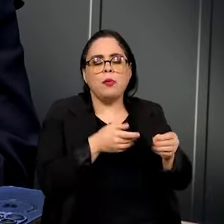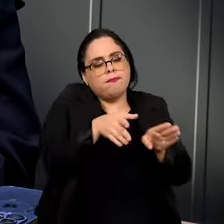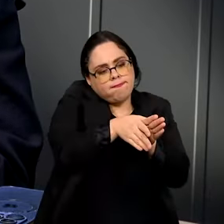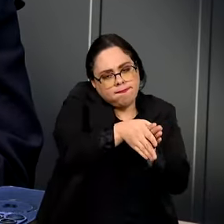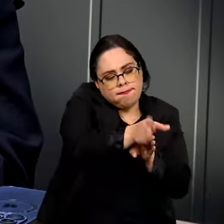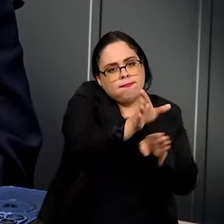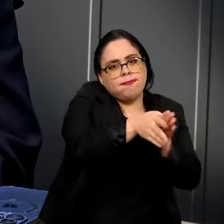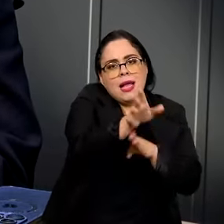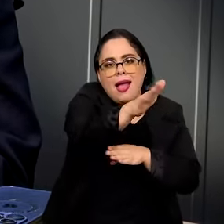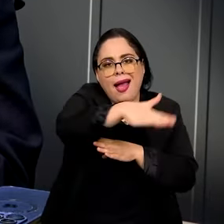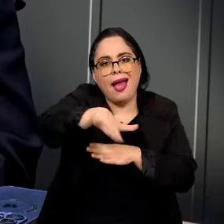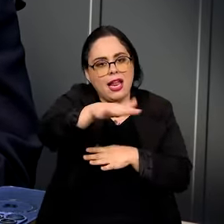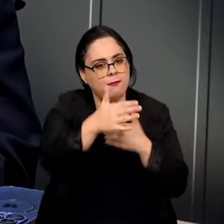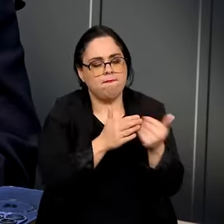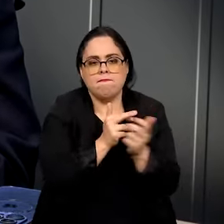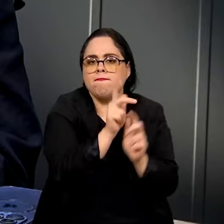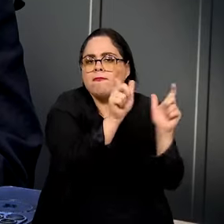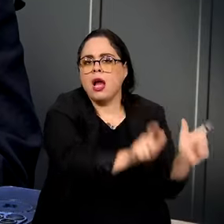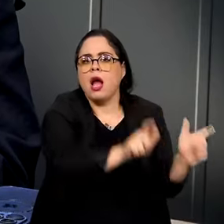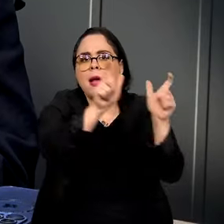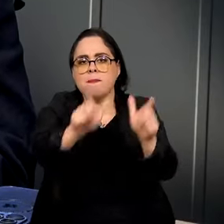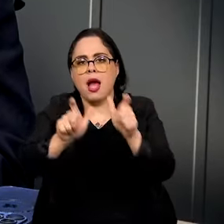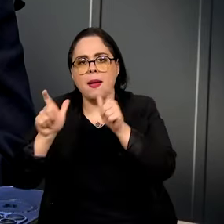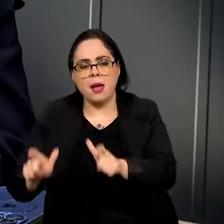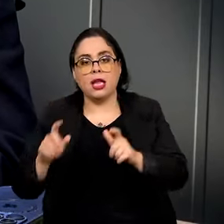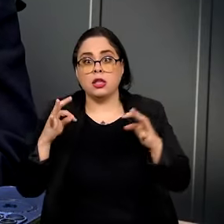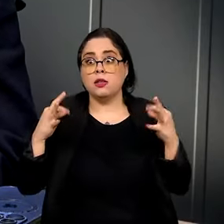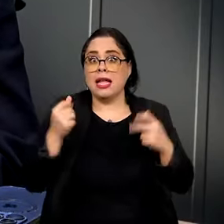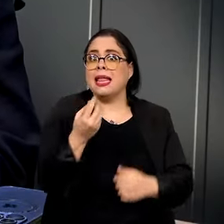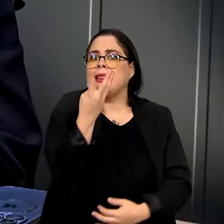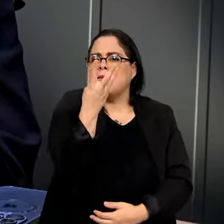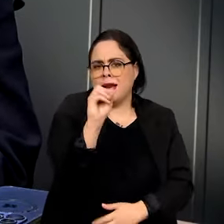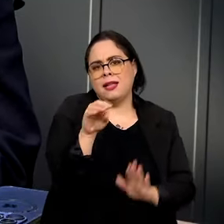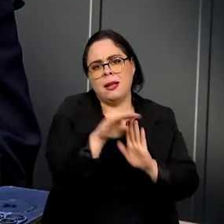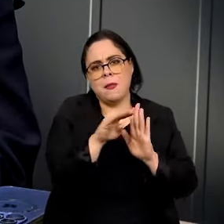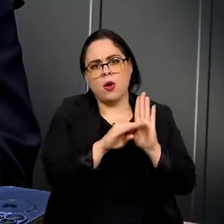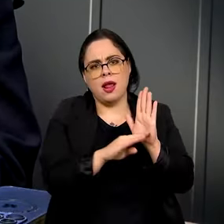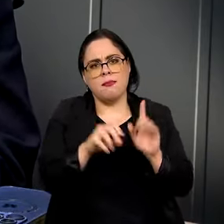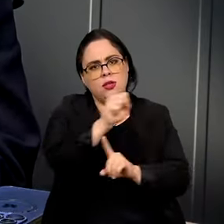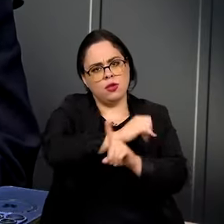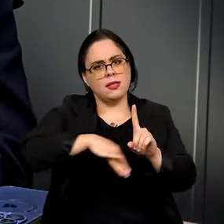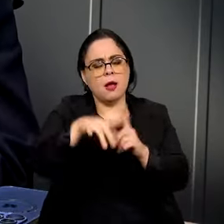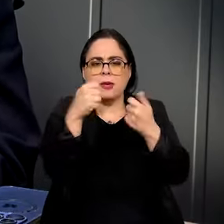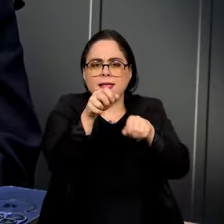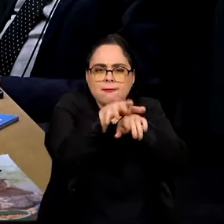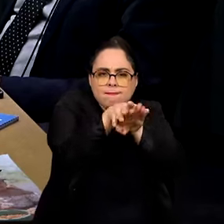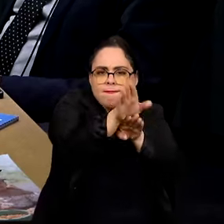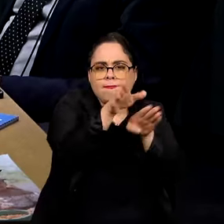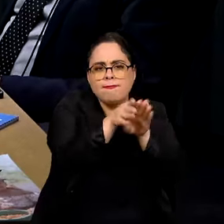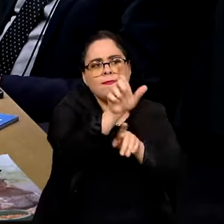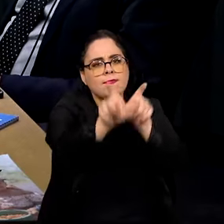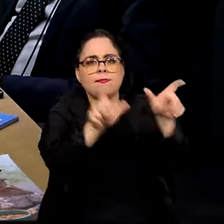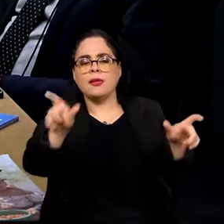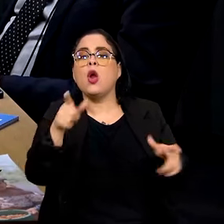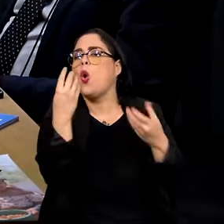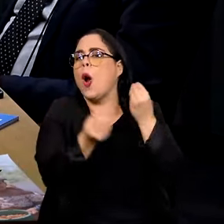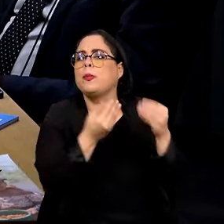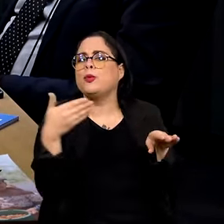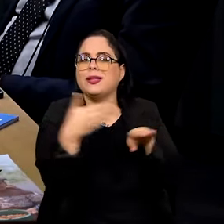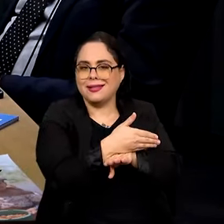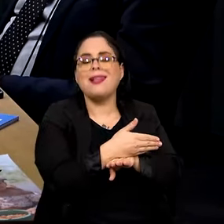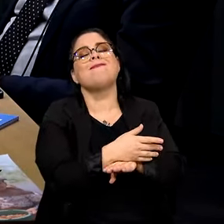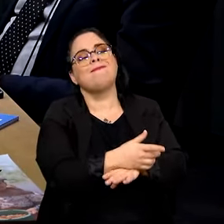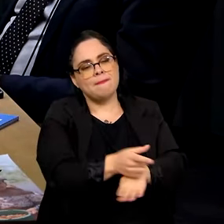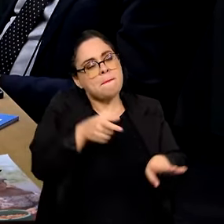governo a gente tá levando essa capacitação a todos os pras mais de 30 programas sociais Então como essas pessoas